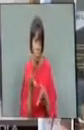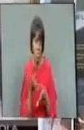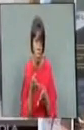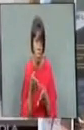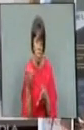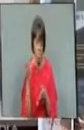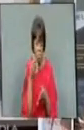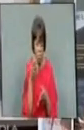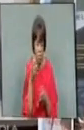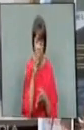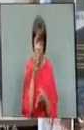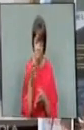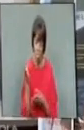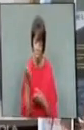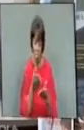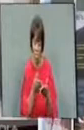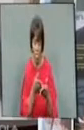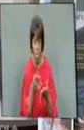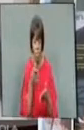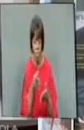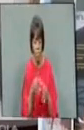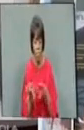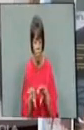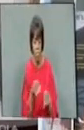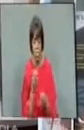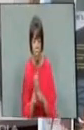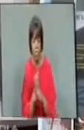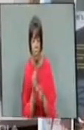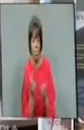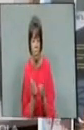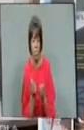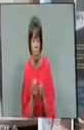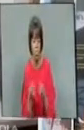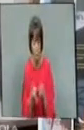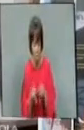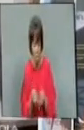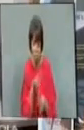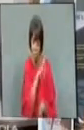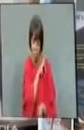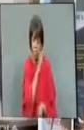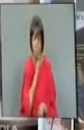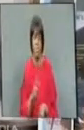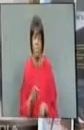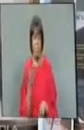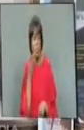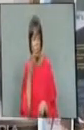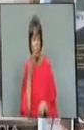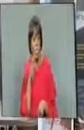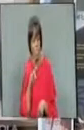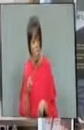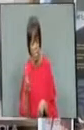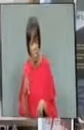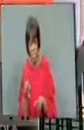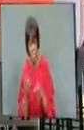foi convidado para este evento, que é a mais alto nível. Estarão aqui vários chefes de Estado. E no dia 10 vamos ter